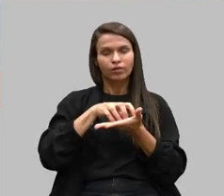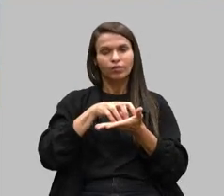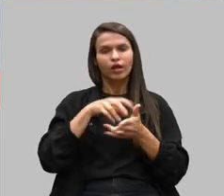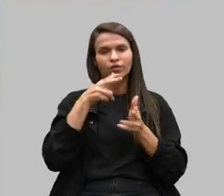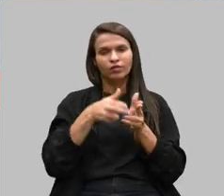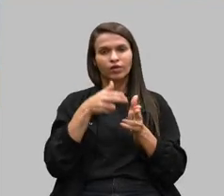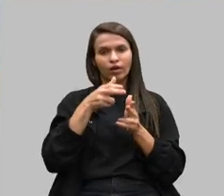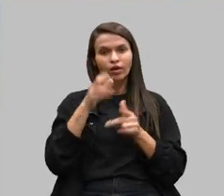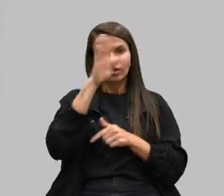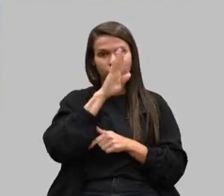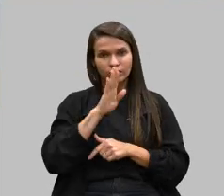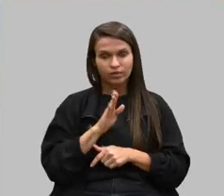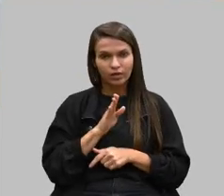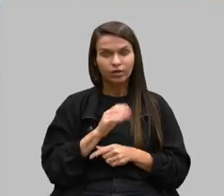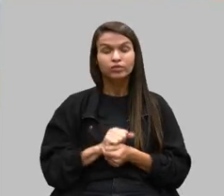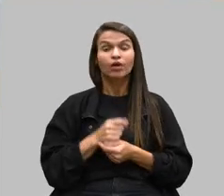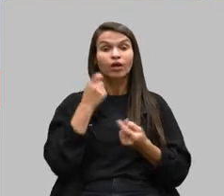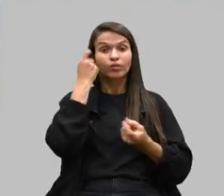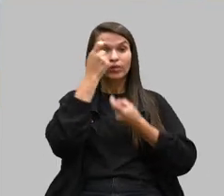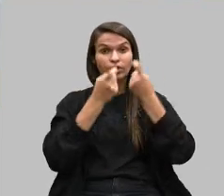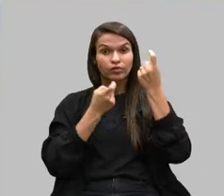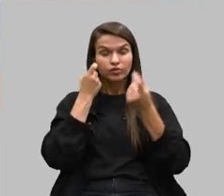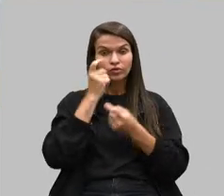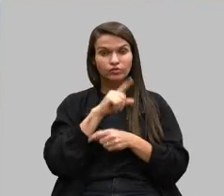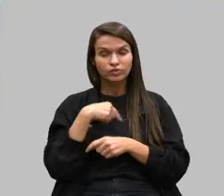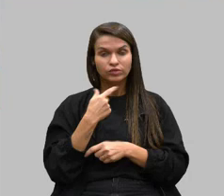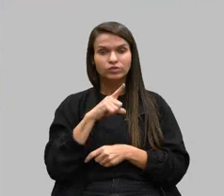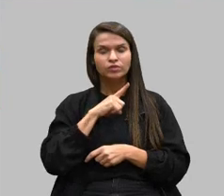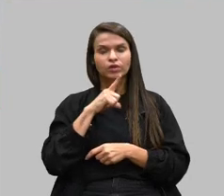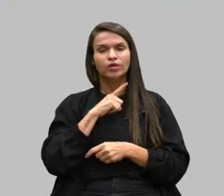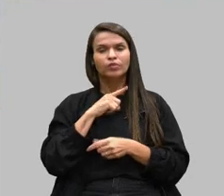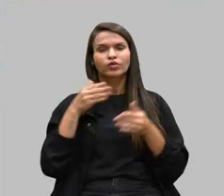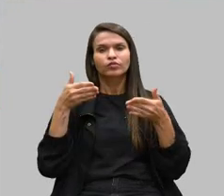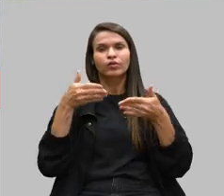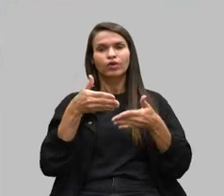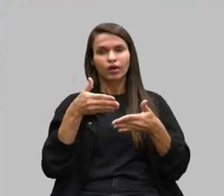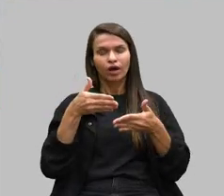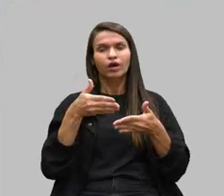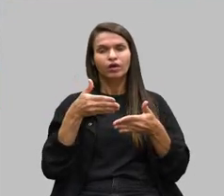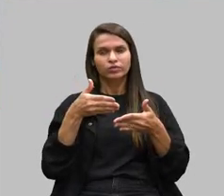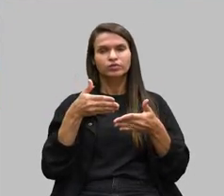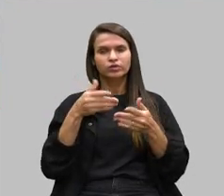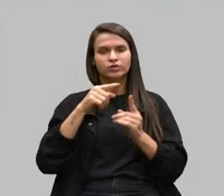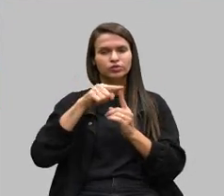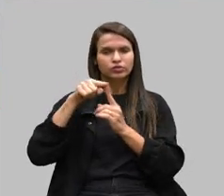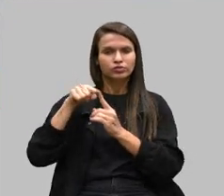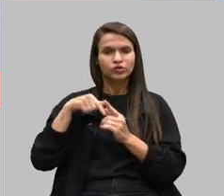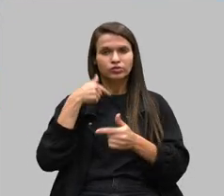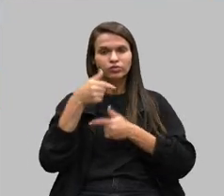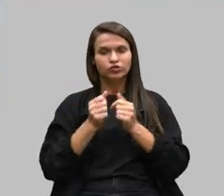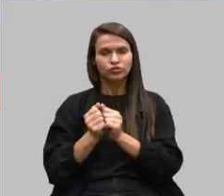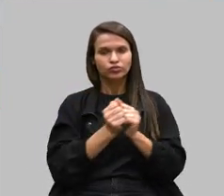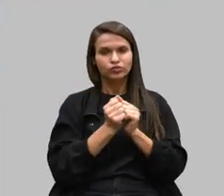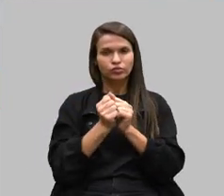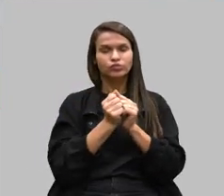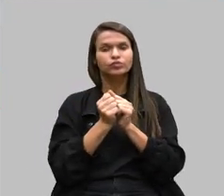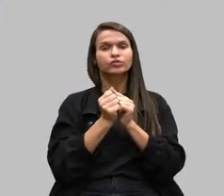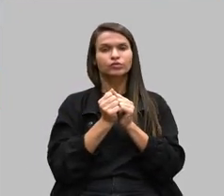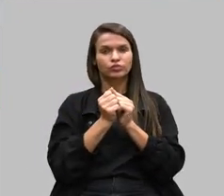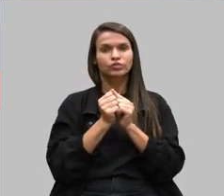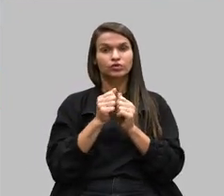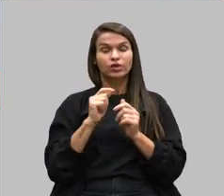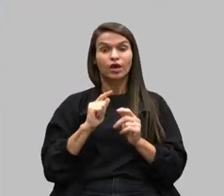nacional então a preocupação que nós temos grande com relação a Esse aspecto e temos trabalhado junto com as concessões que são de